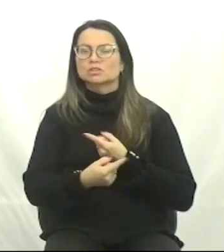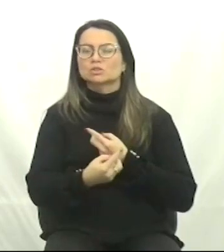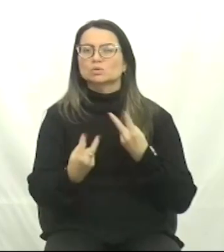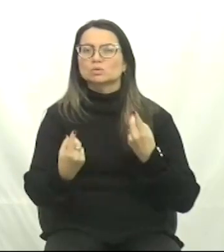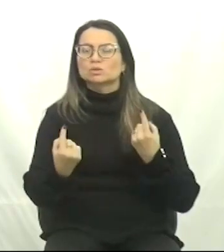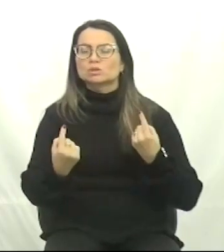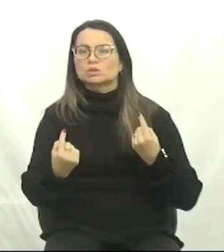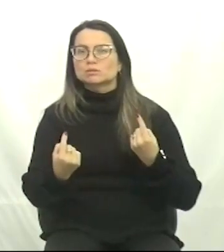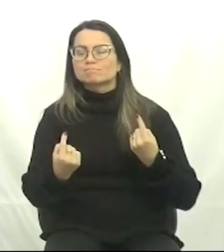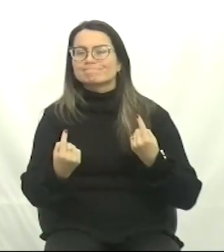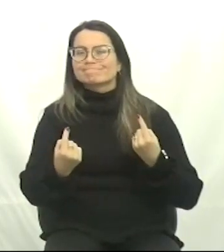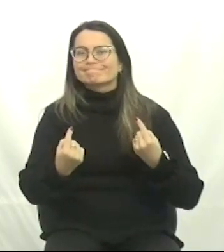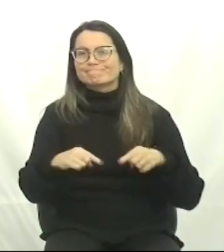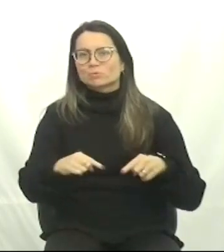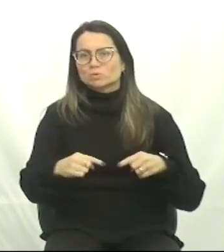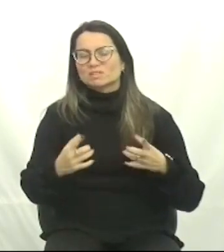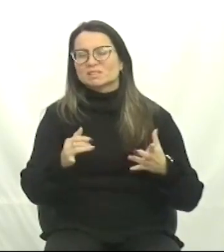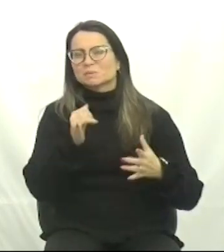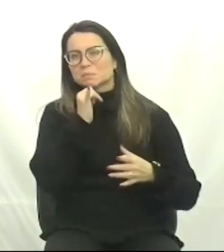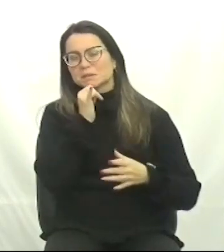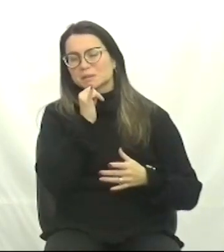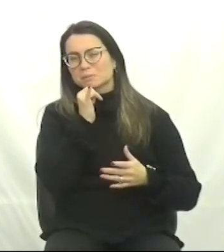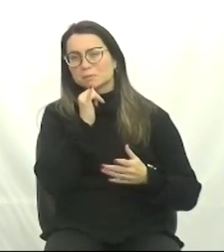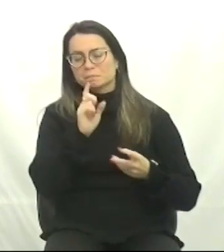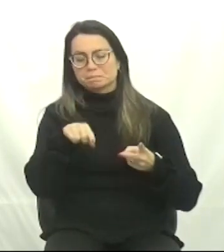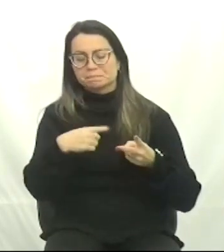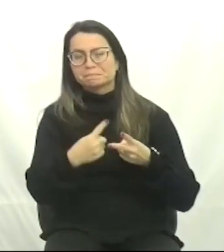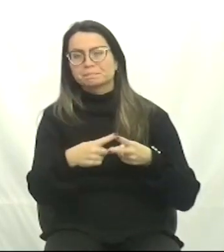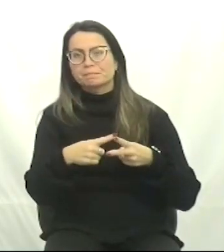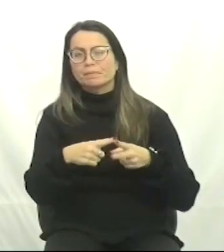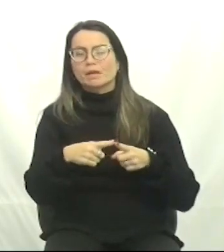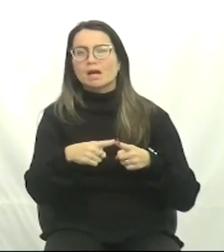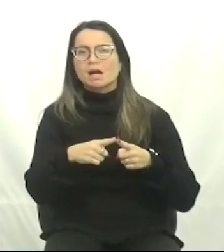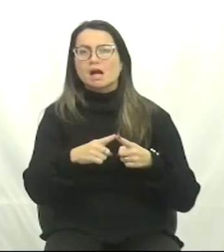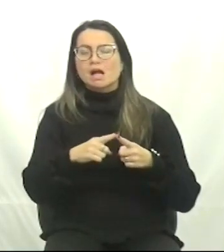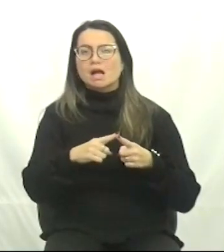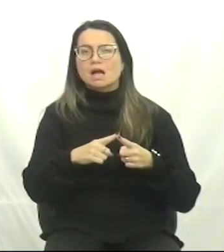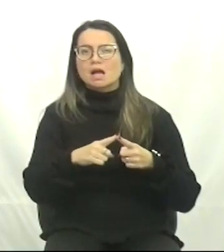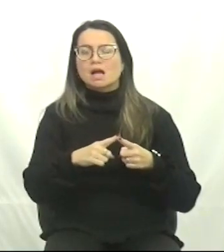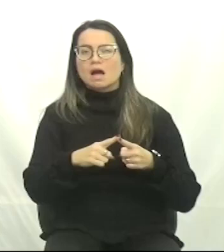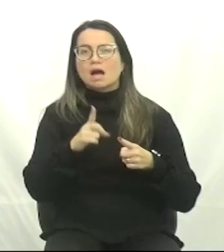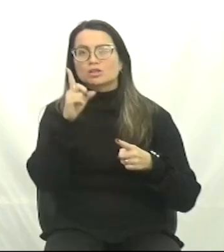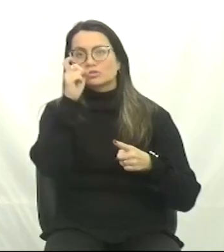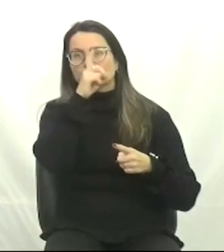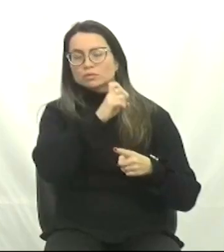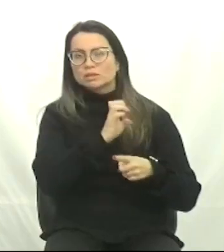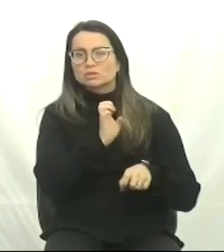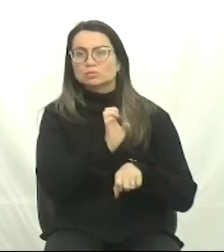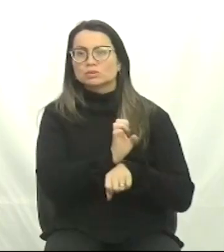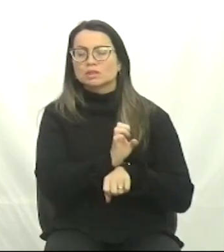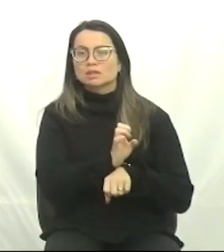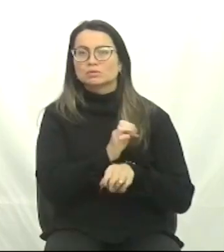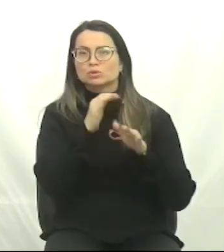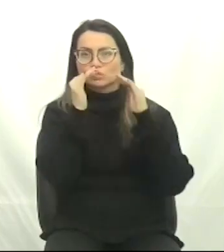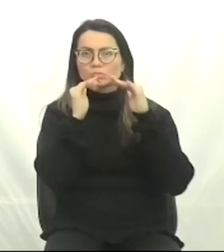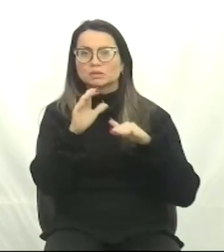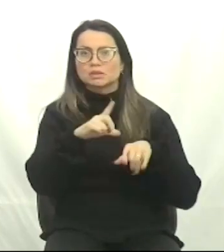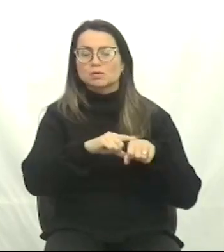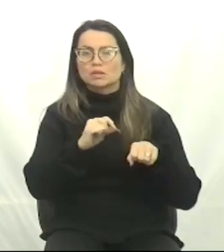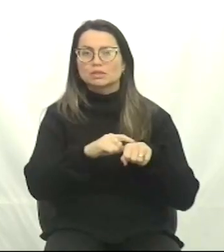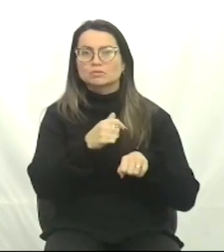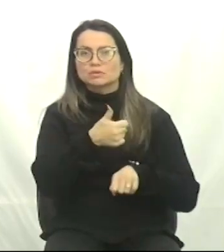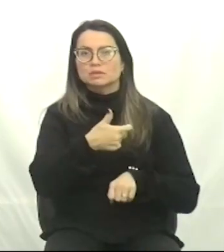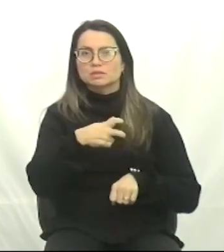saúdo, entre elas a obrigatoriedade do governo do Estado de cumprir o artigo 163, item 3,